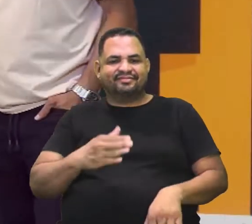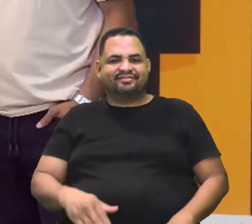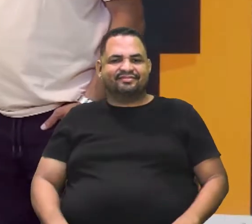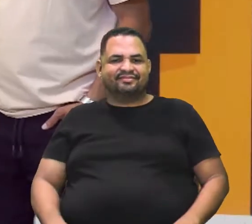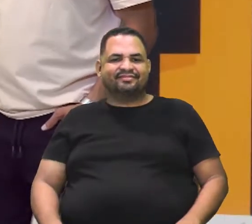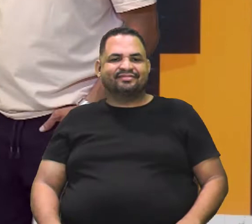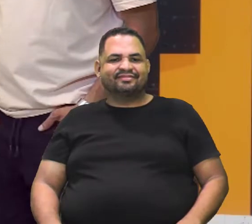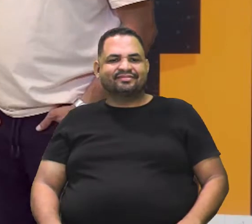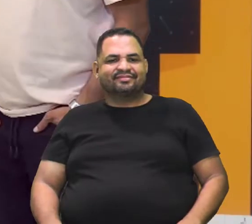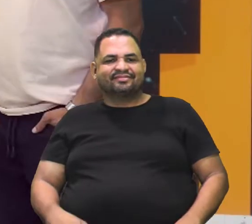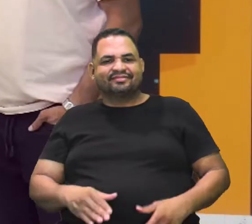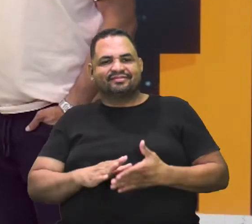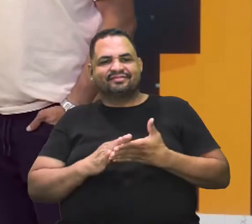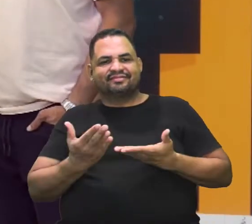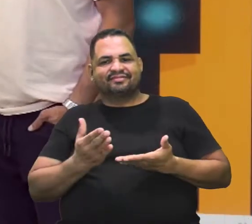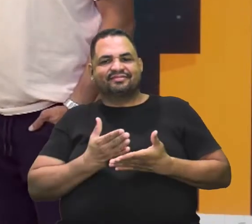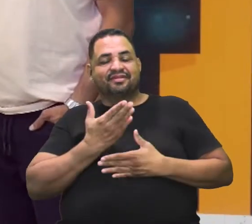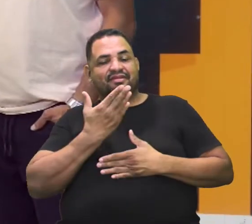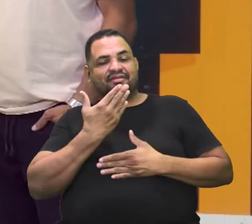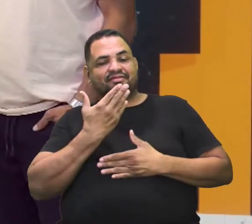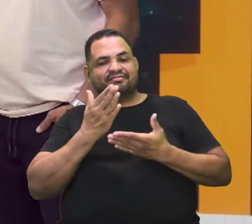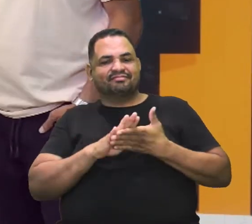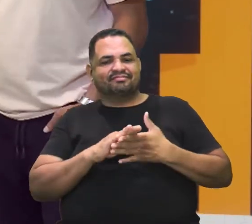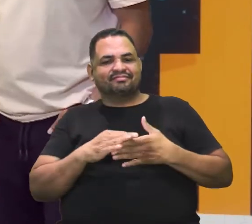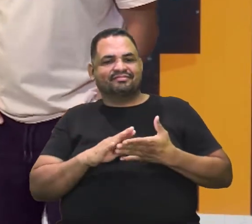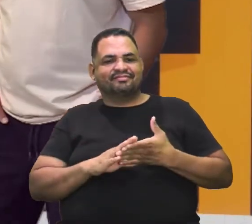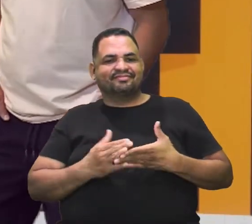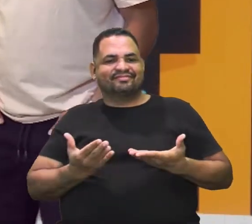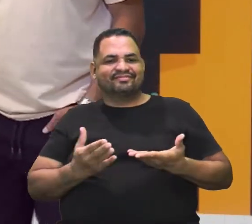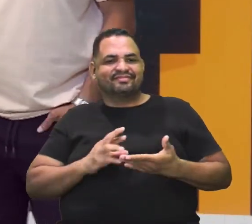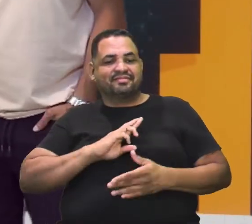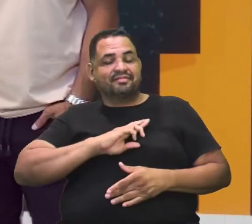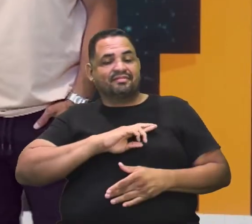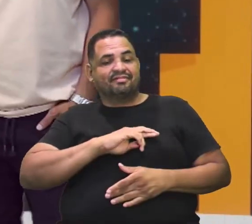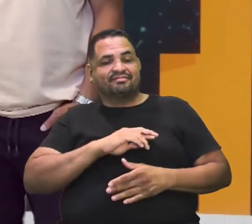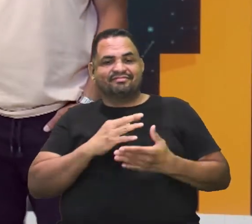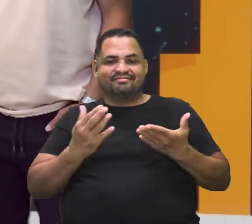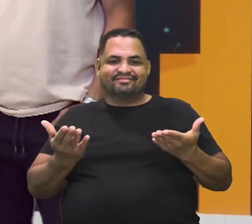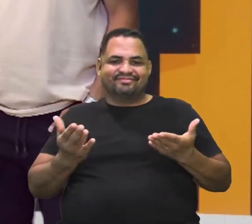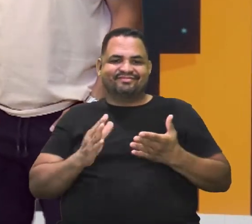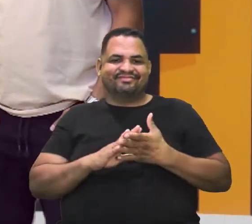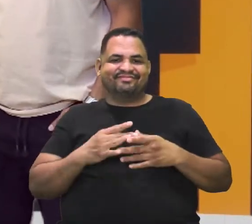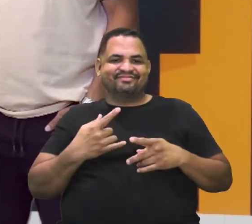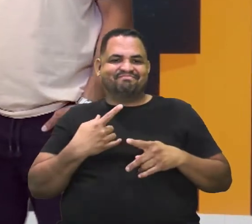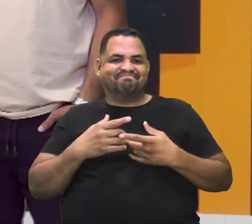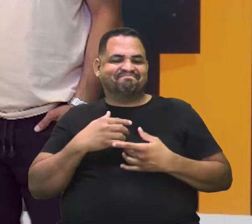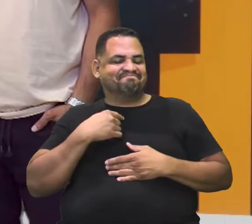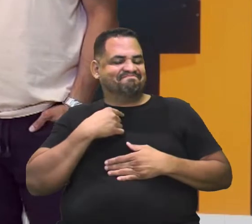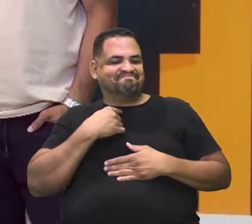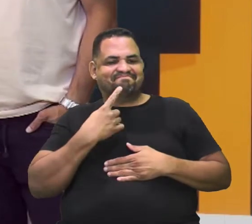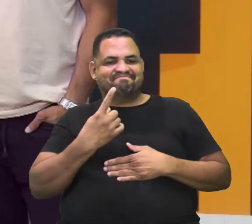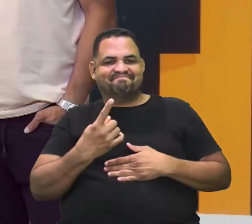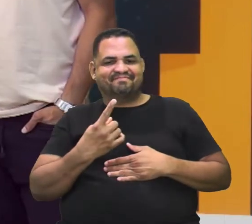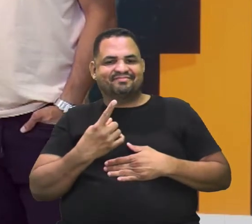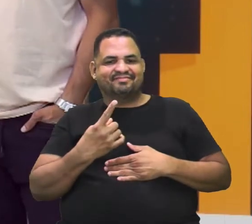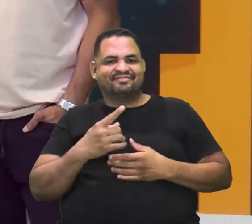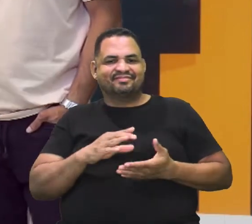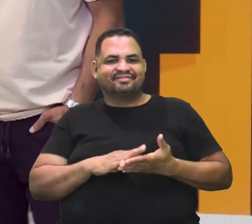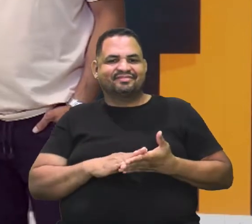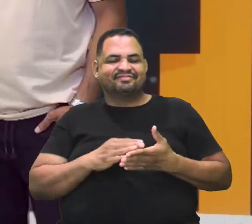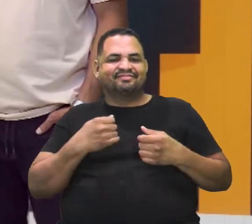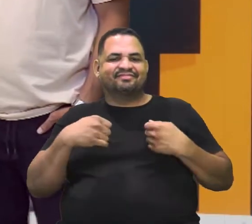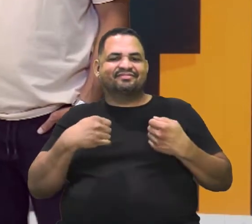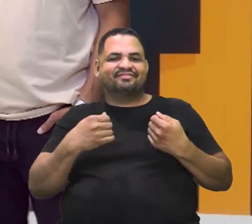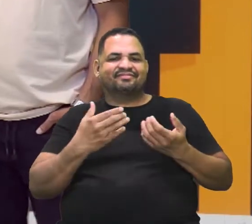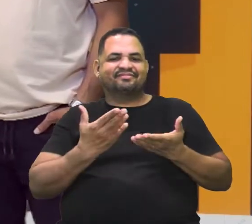tá num jantar romântico, né? Que não é bem romântico. Não é bem romântico, não rolou, não deu certo, porque ela que desfez dele e disse pra